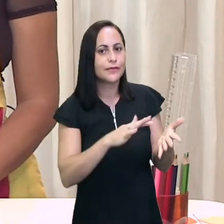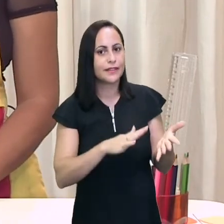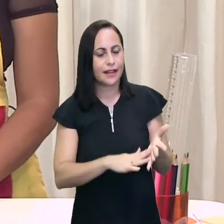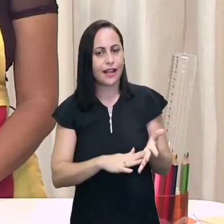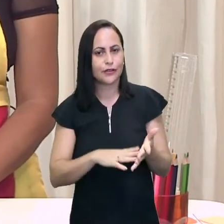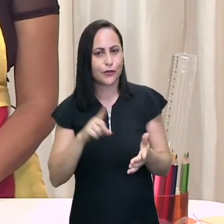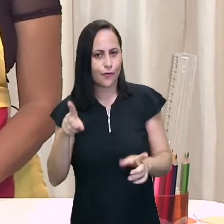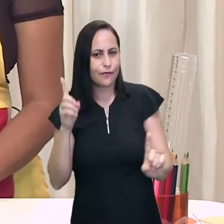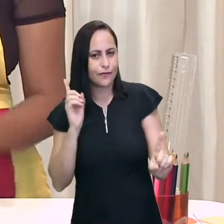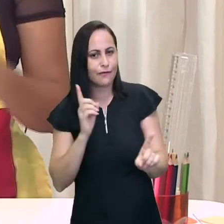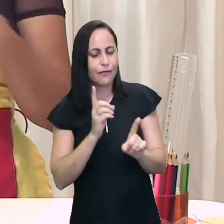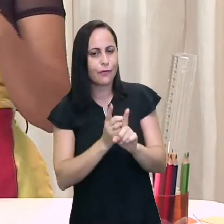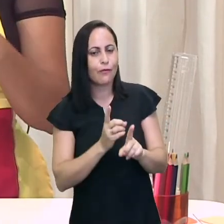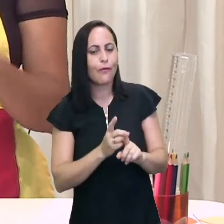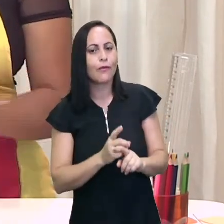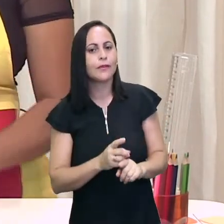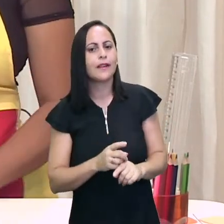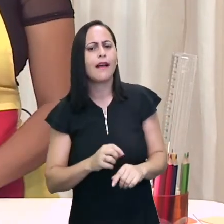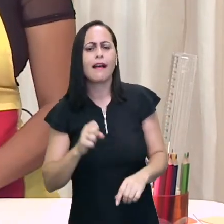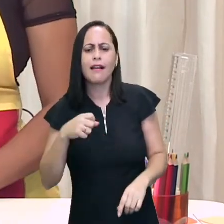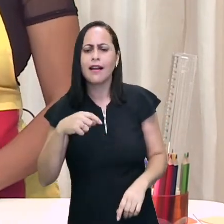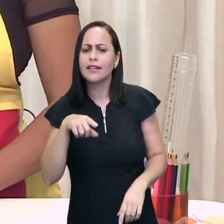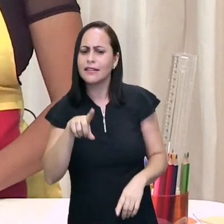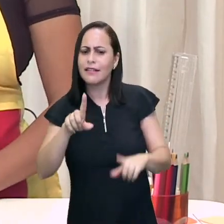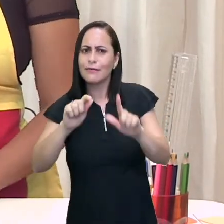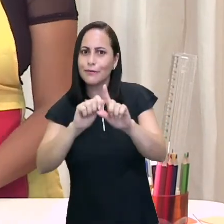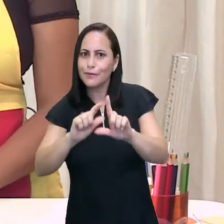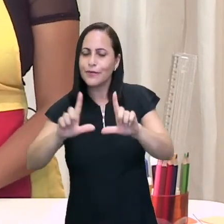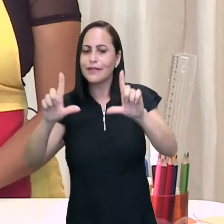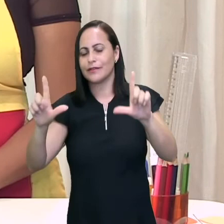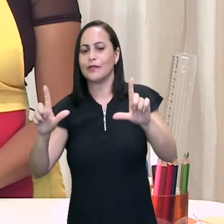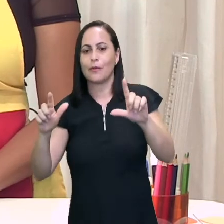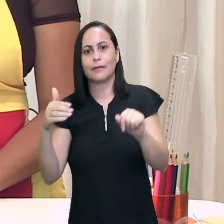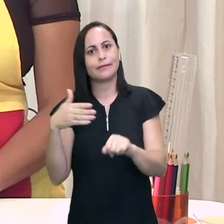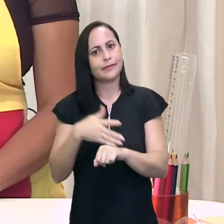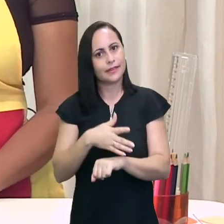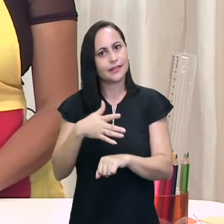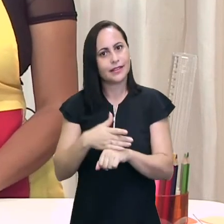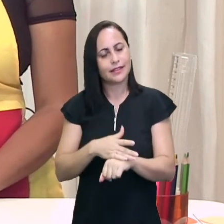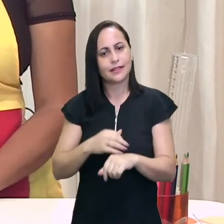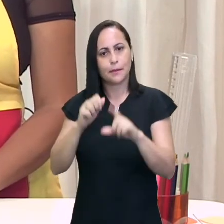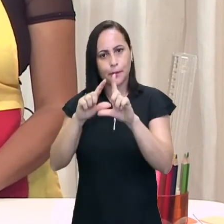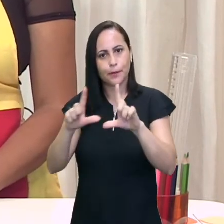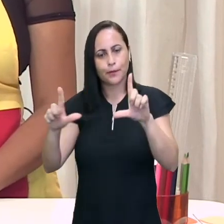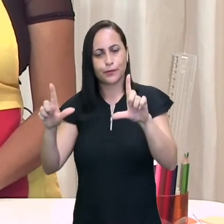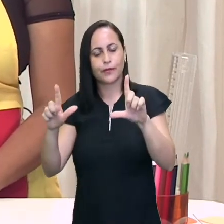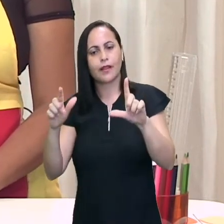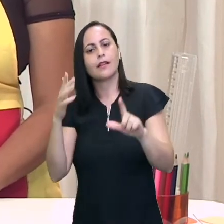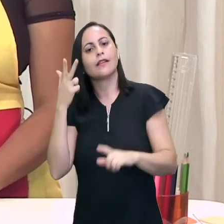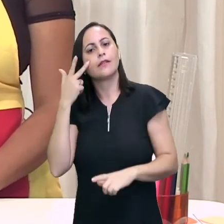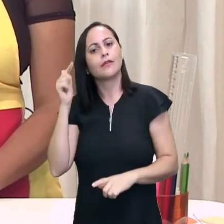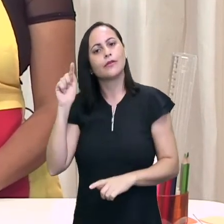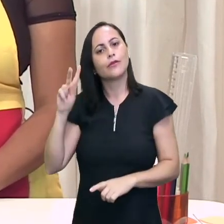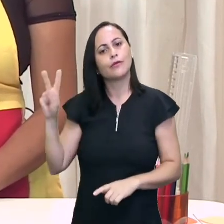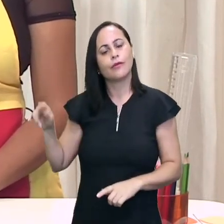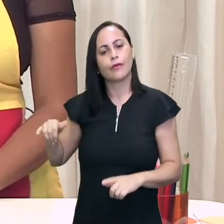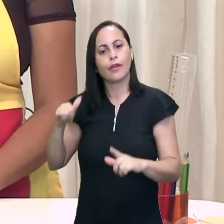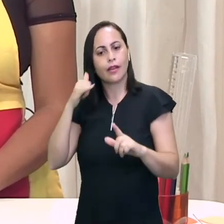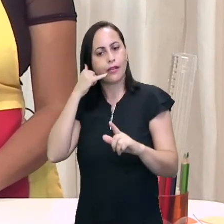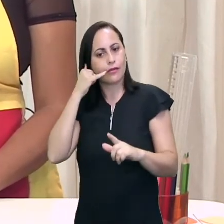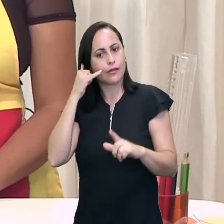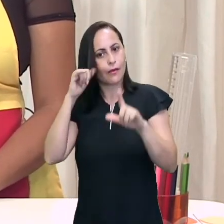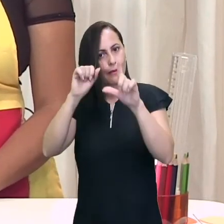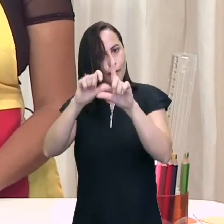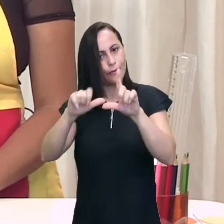na nossa plataforma. E para acessar as nossas atividades da plataforma SMED GV, aponte a câmera do seu